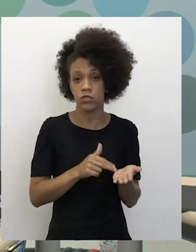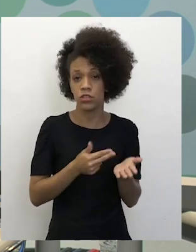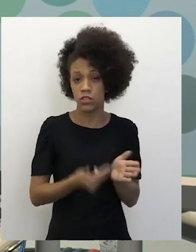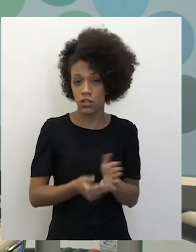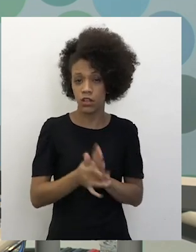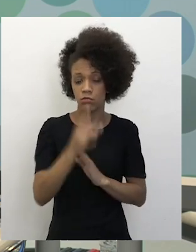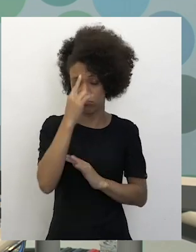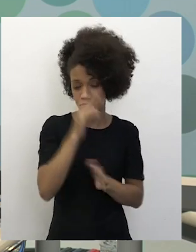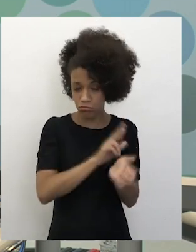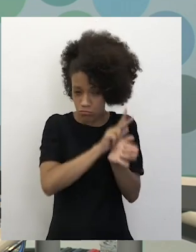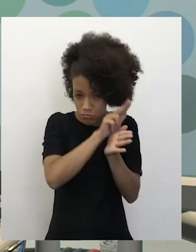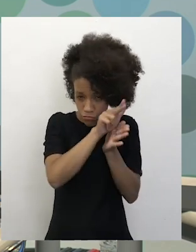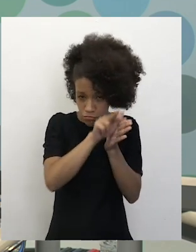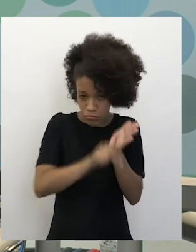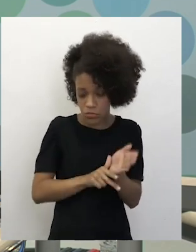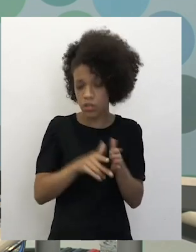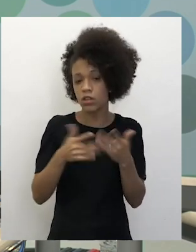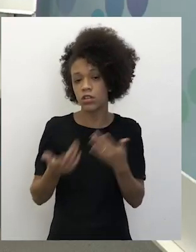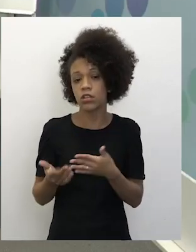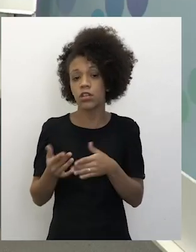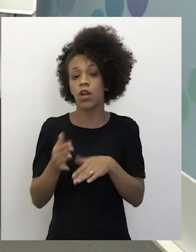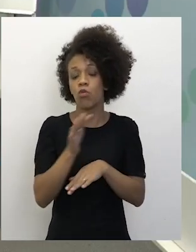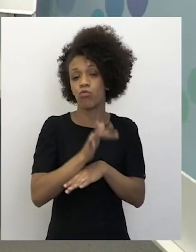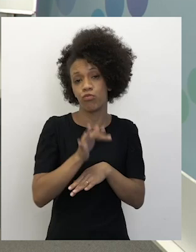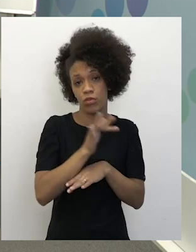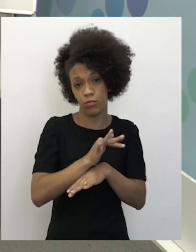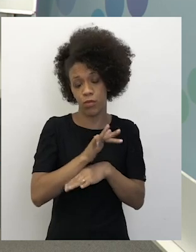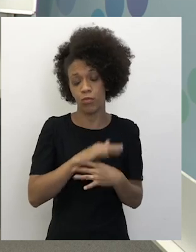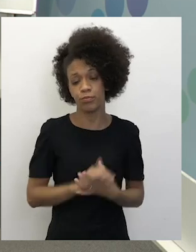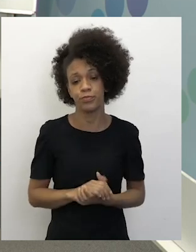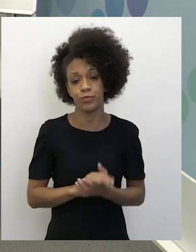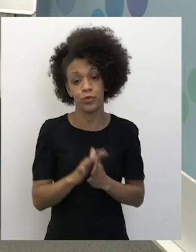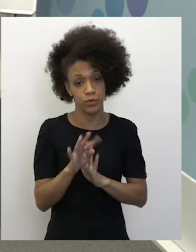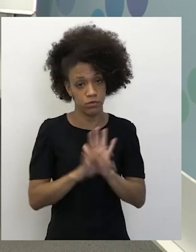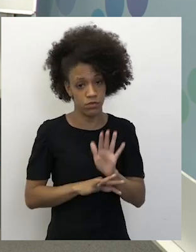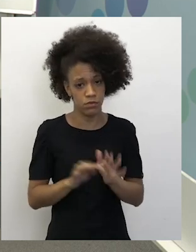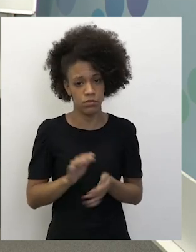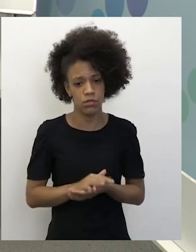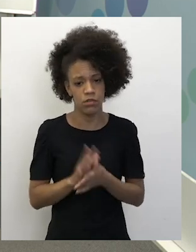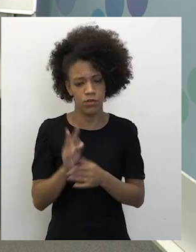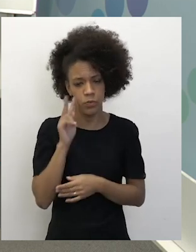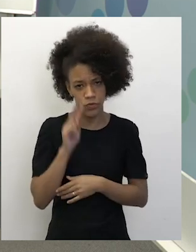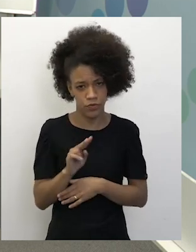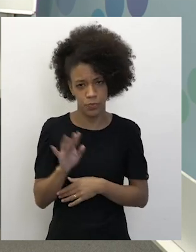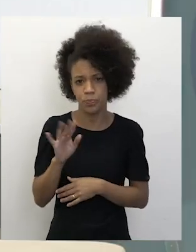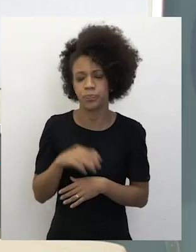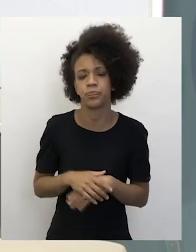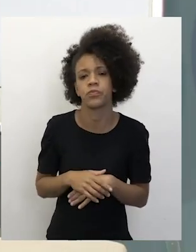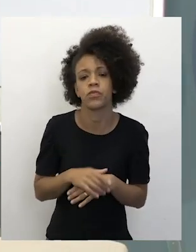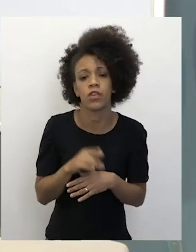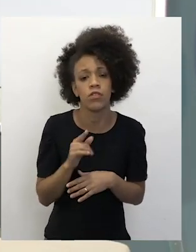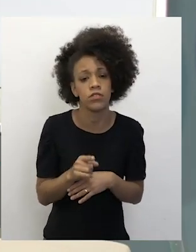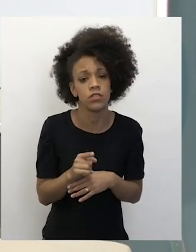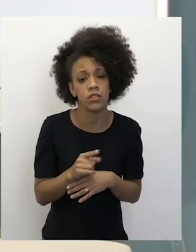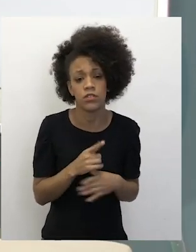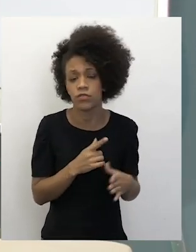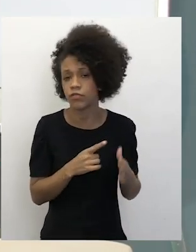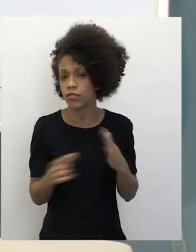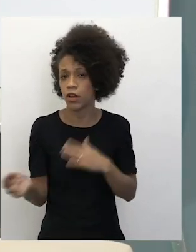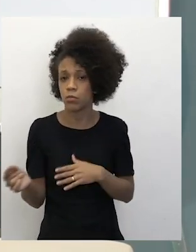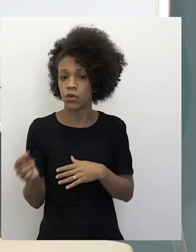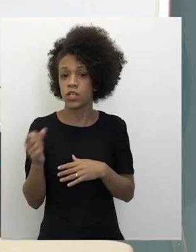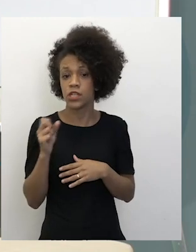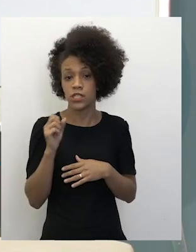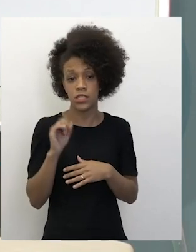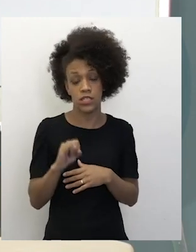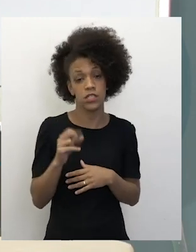formal e fala que a literatura tá ligada à formalidade formal olha vamos fazer o seguinte você não vai sair dessa aula